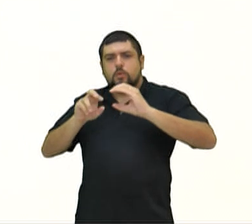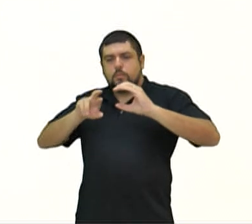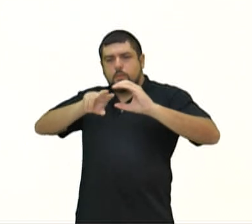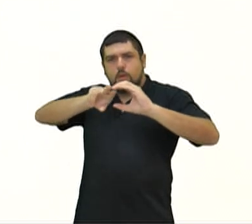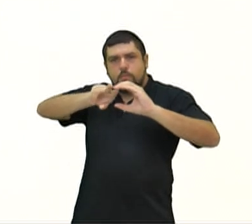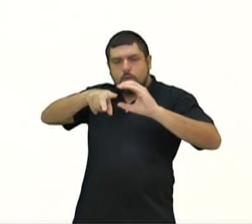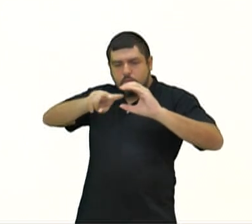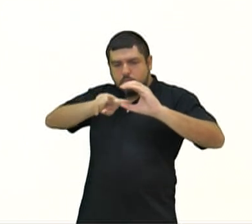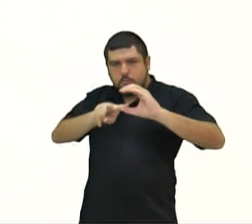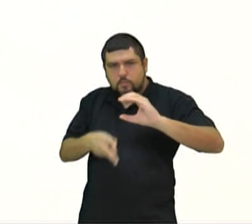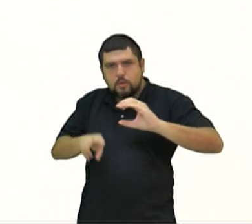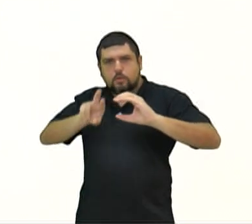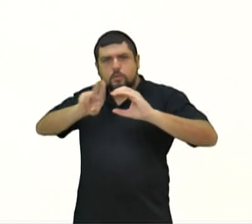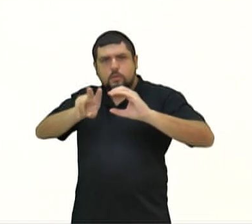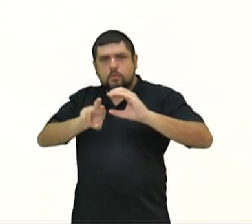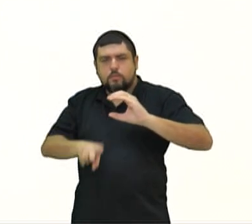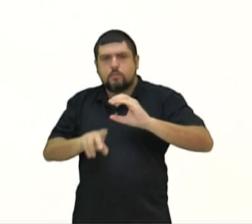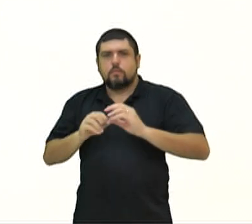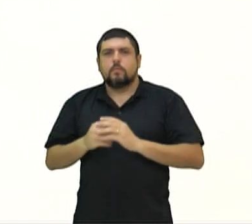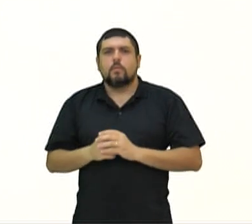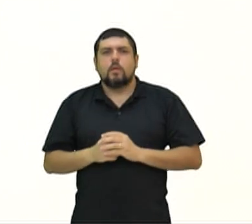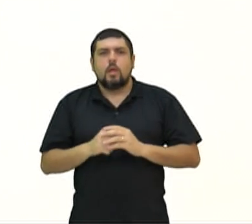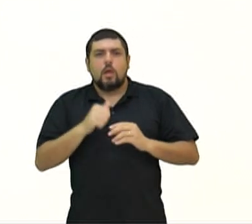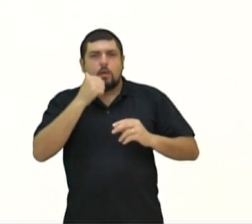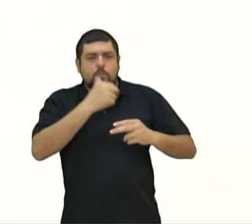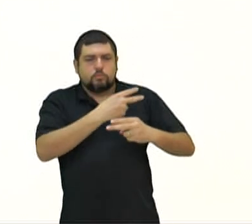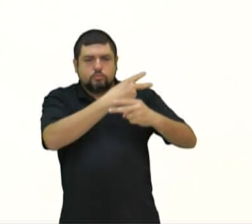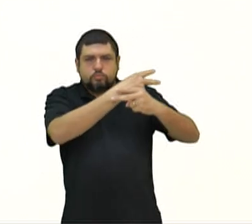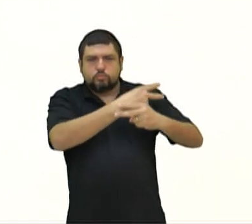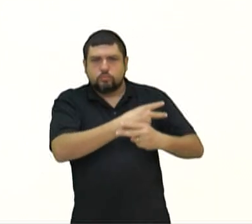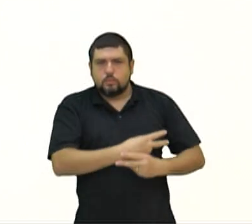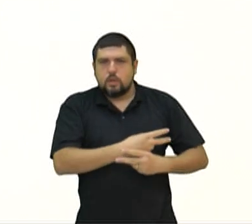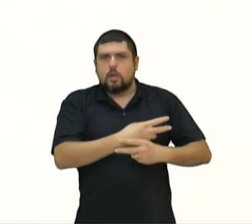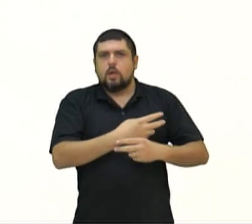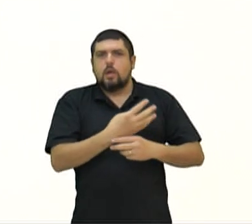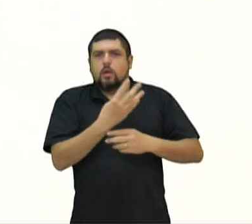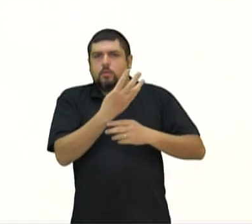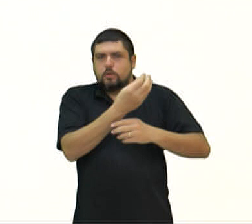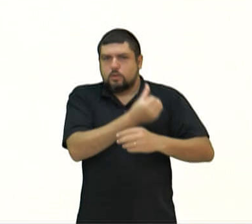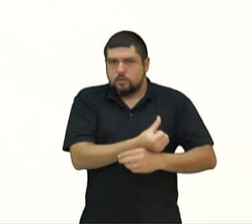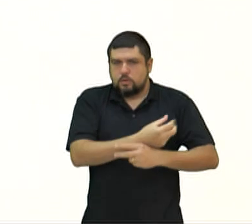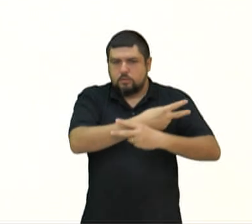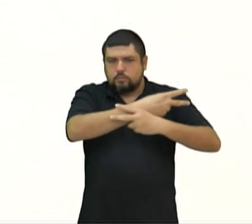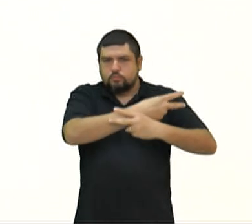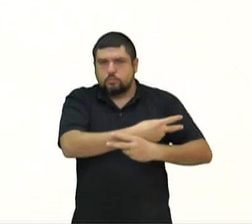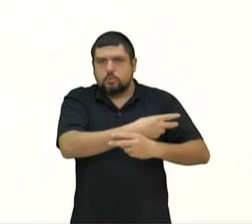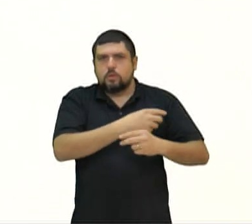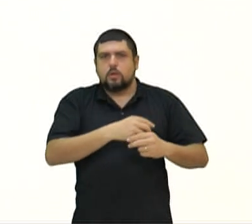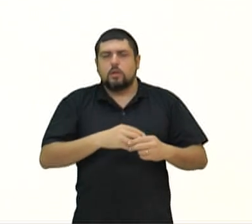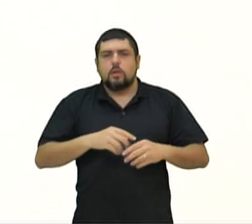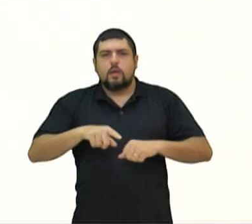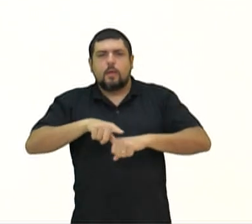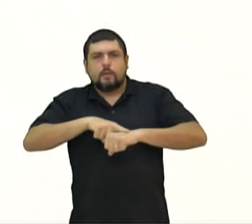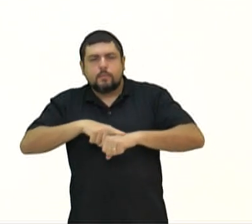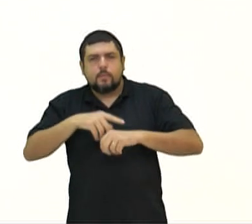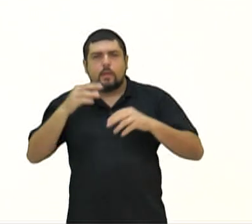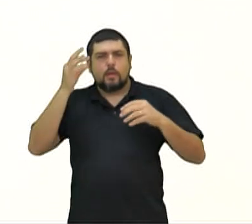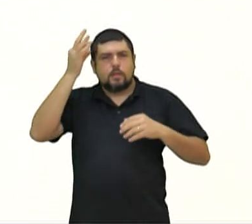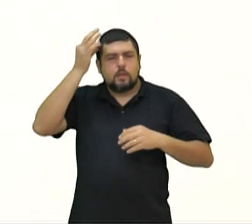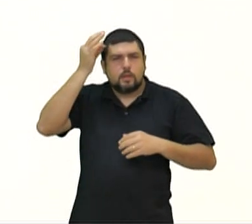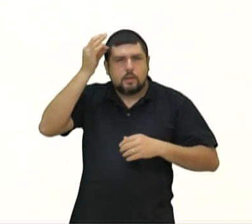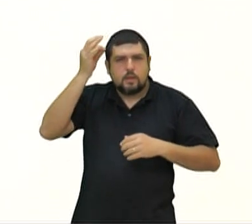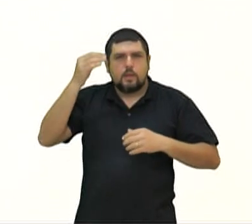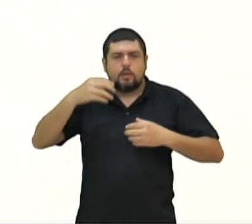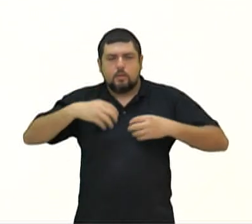a mulher com 46 cromossomos nas suas células somáticas, ou seja, nas células da pele, cabelo,